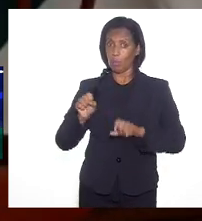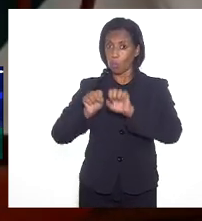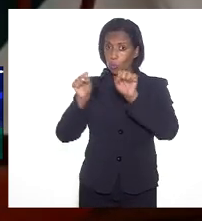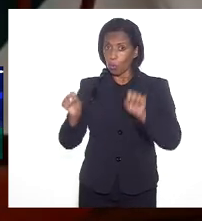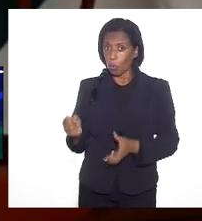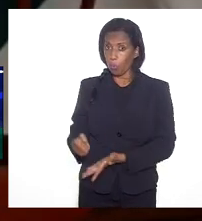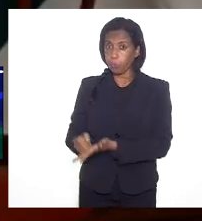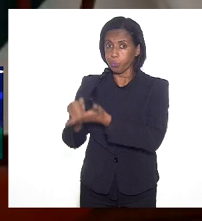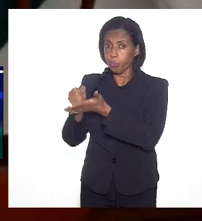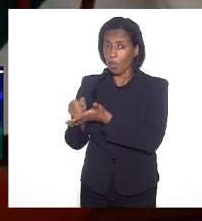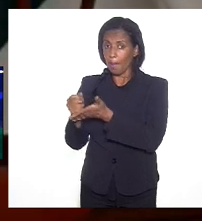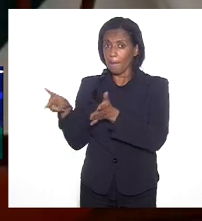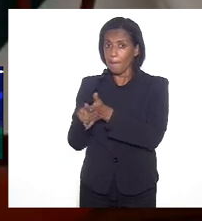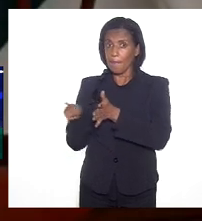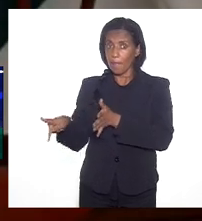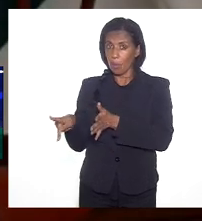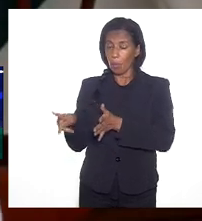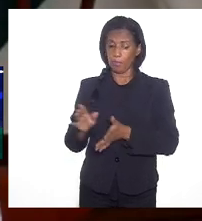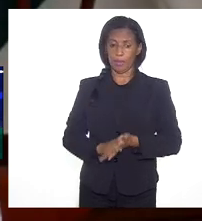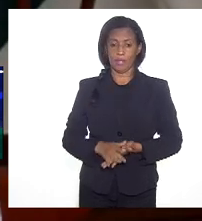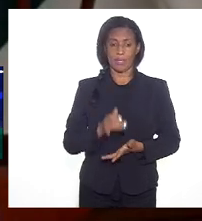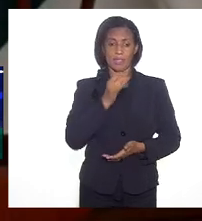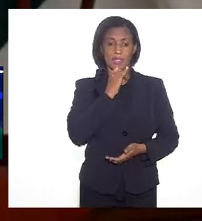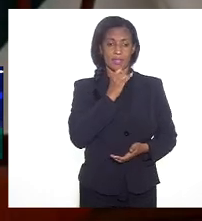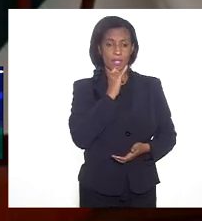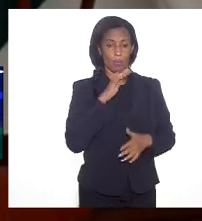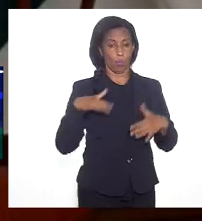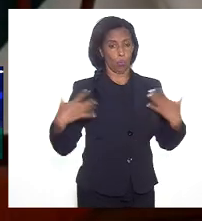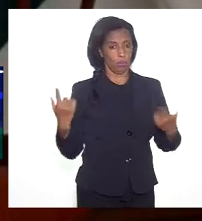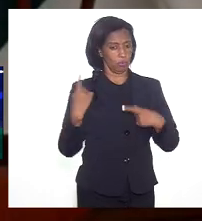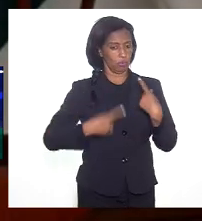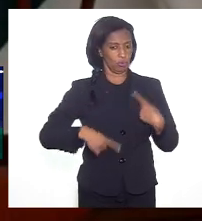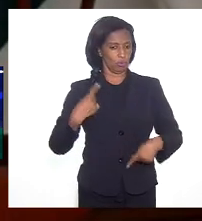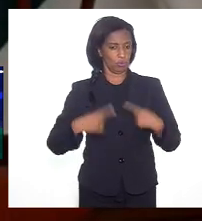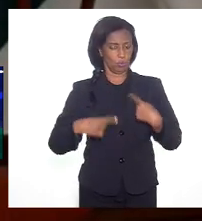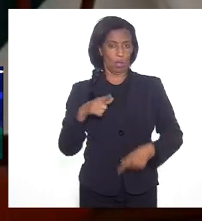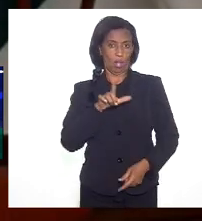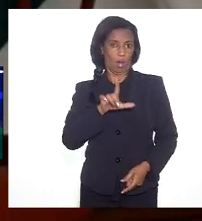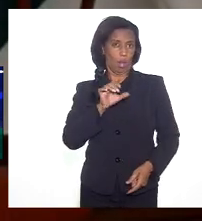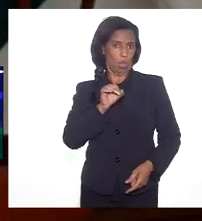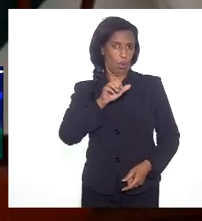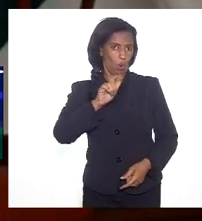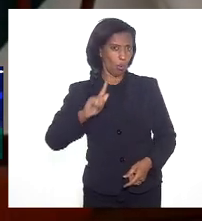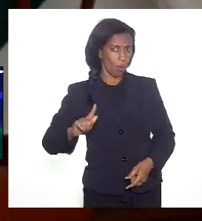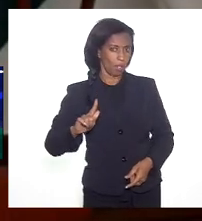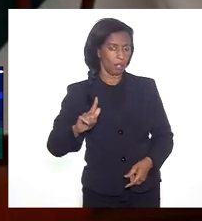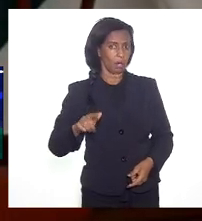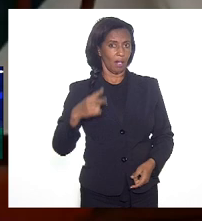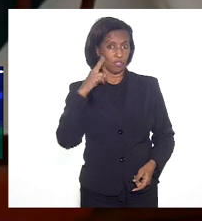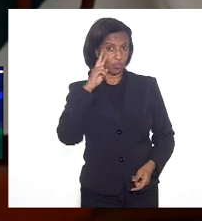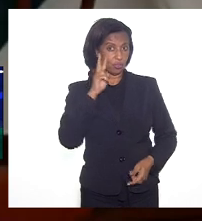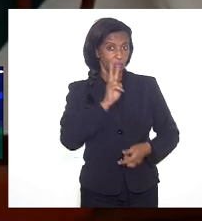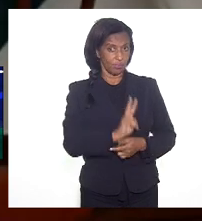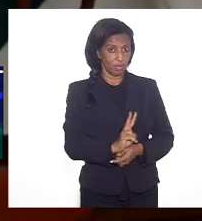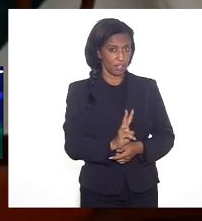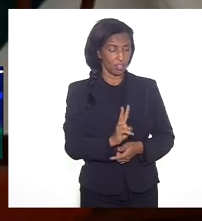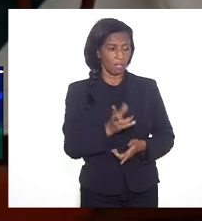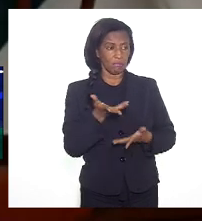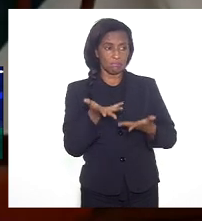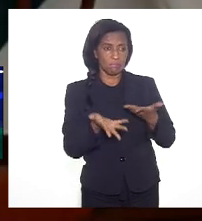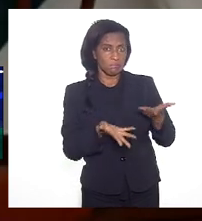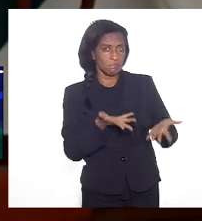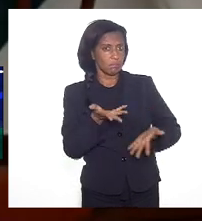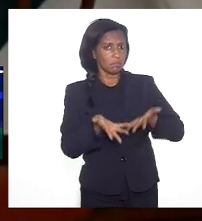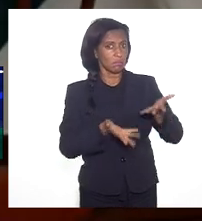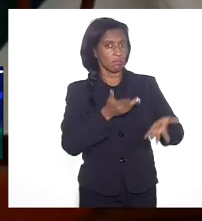devida é importante que por exemplo quando a gente discute a LOA a gente veja com sensibilidade